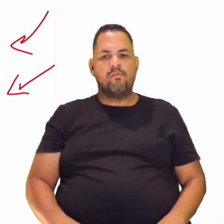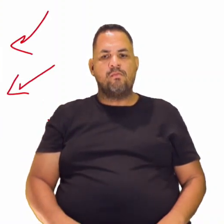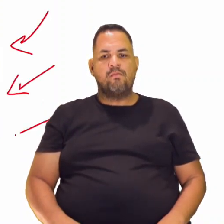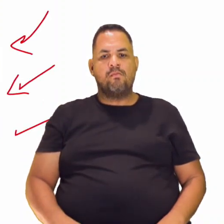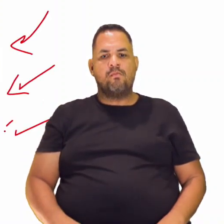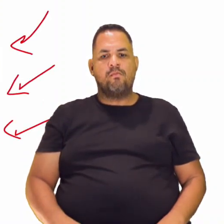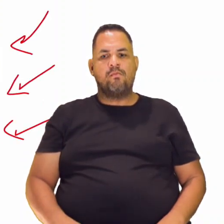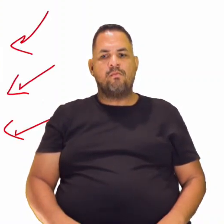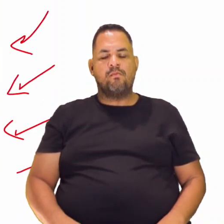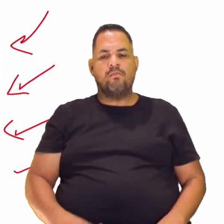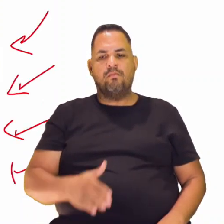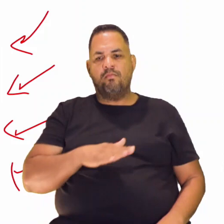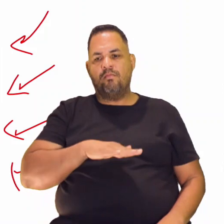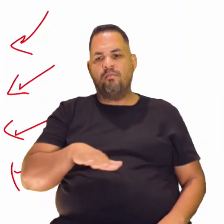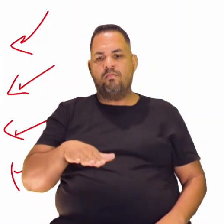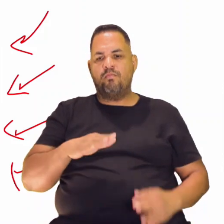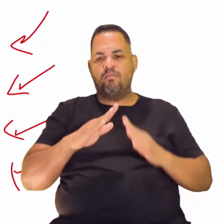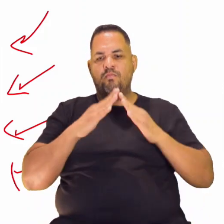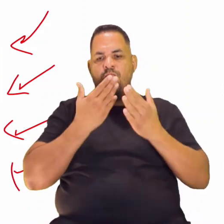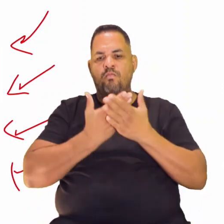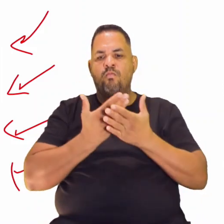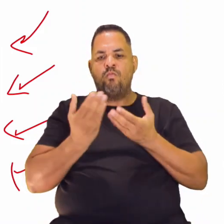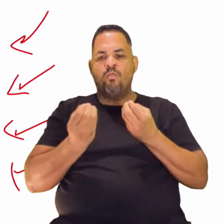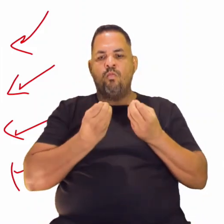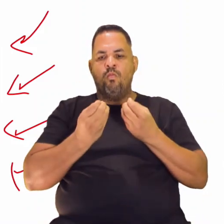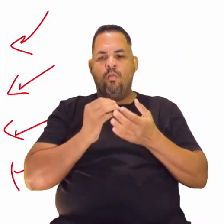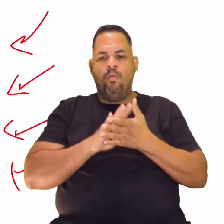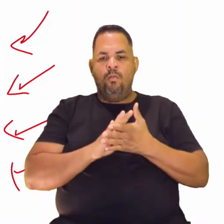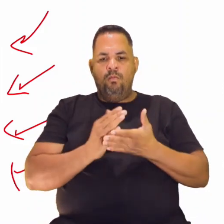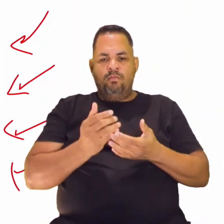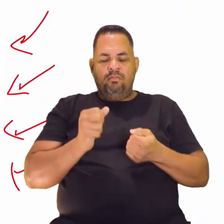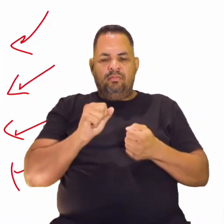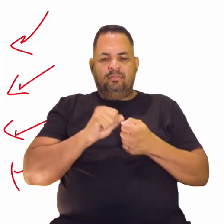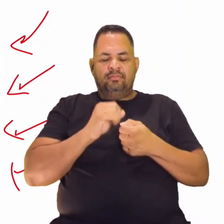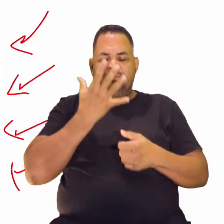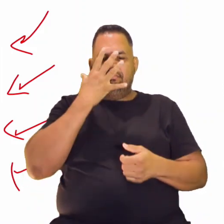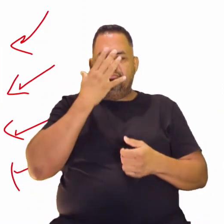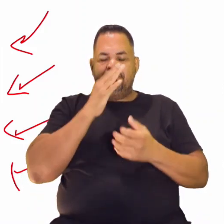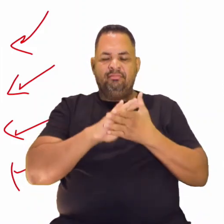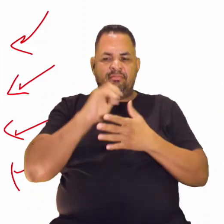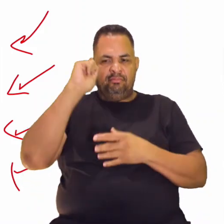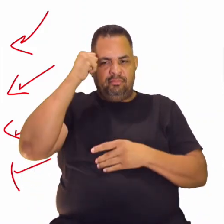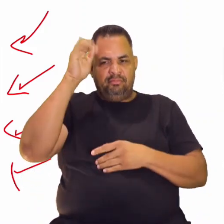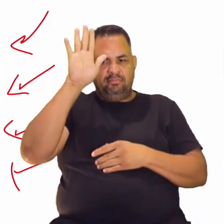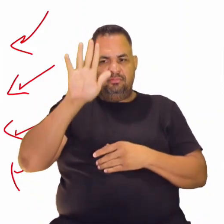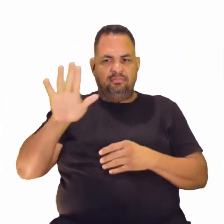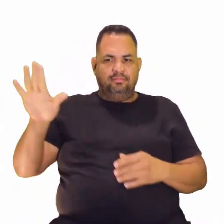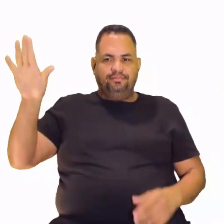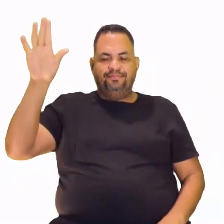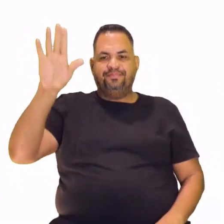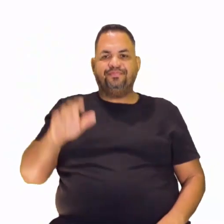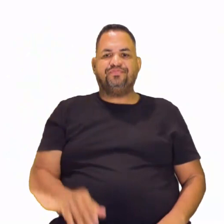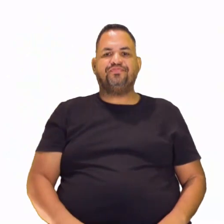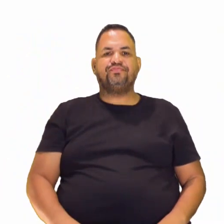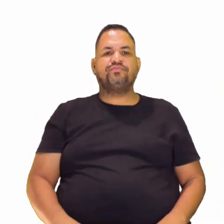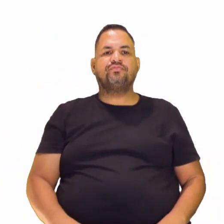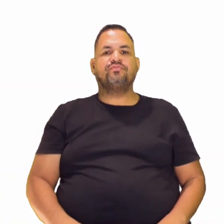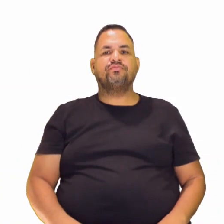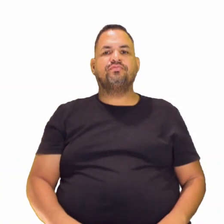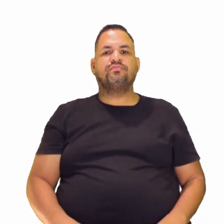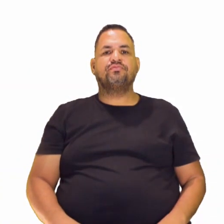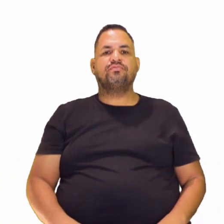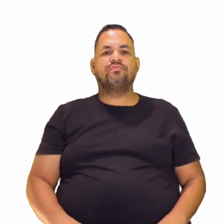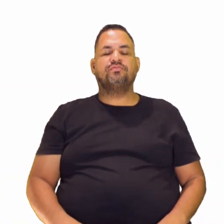a criança na escola aprendendo como fazer uma máscara africana. Então, vamos seguindo